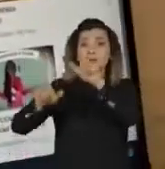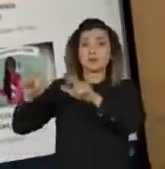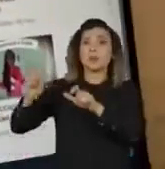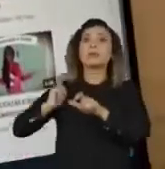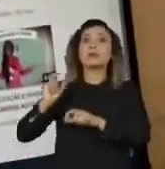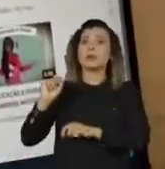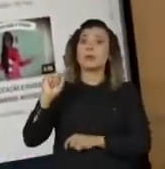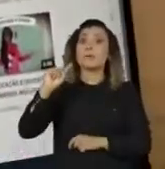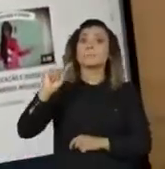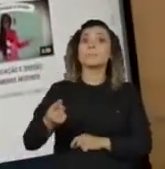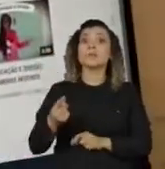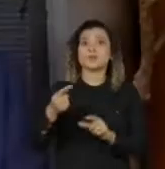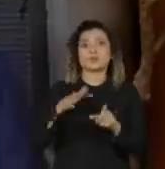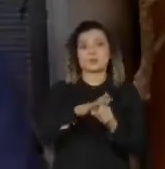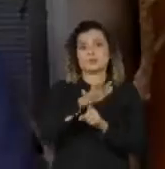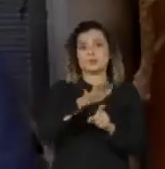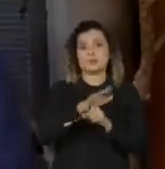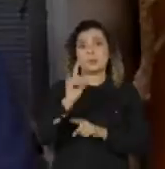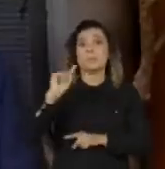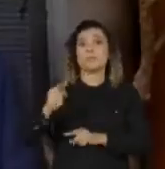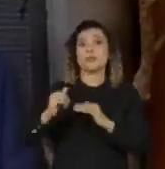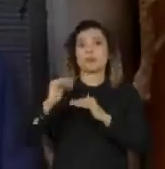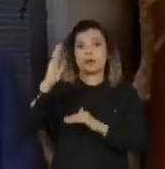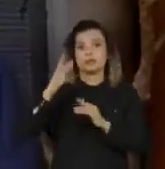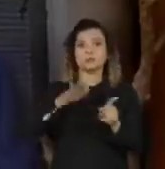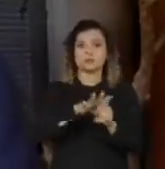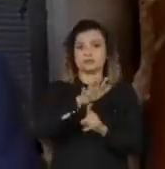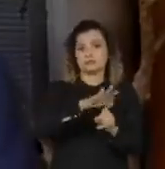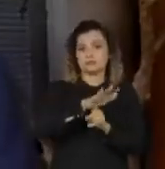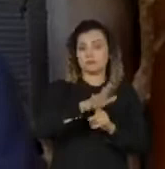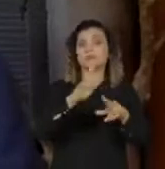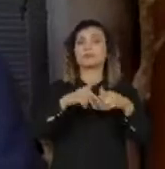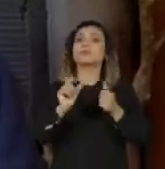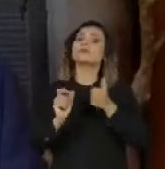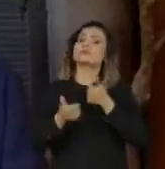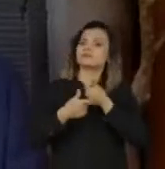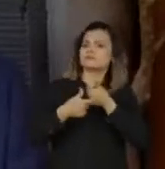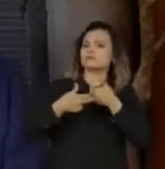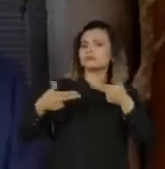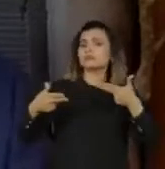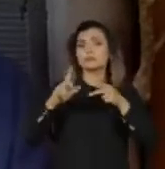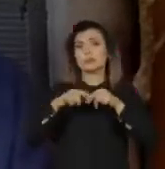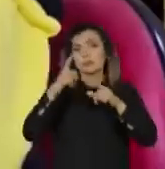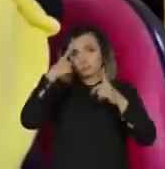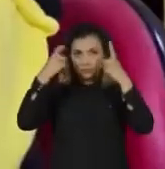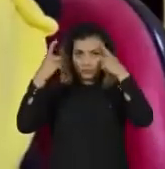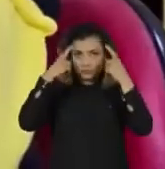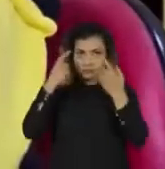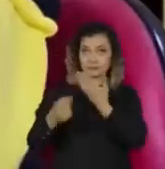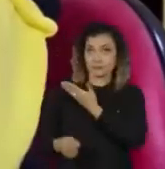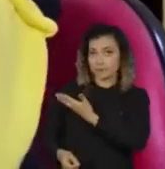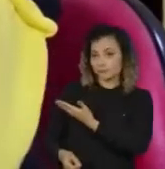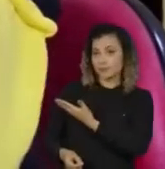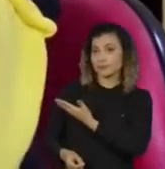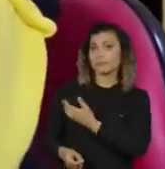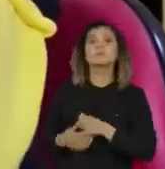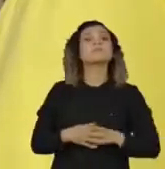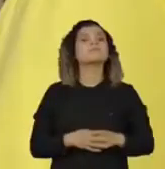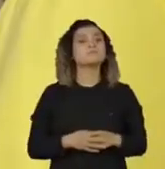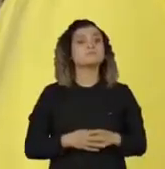partir de 1.000 seguidores. Este empresário do setor, que agencia criadores de conteúdo, defende